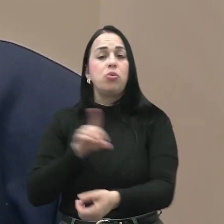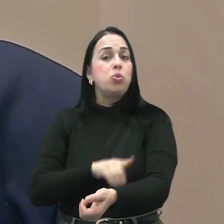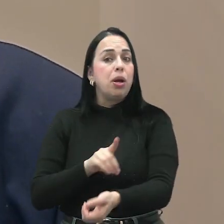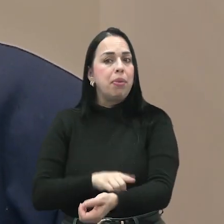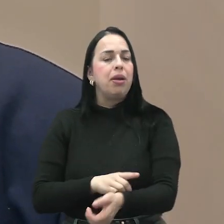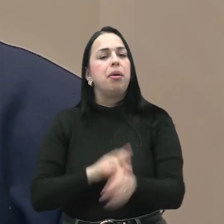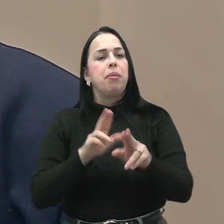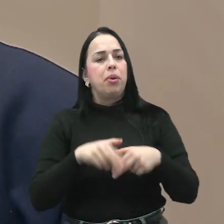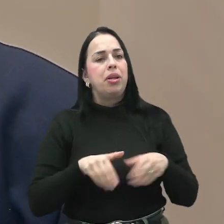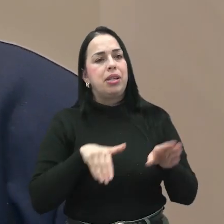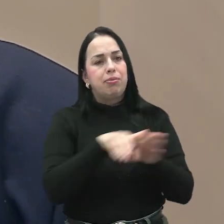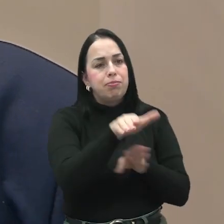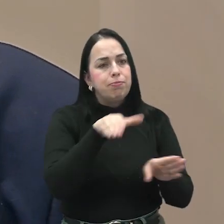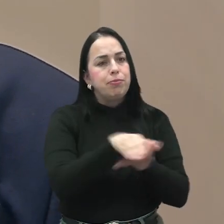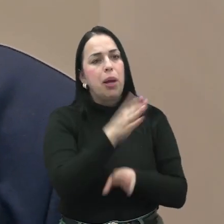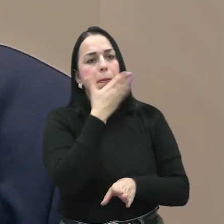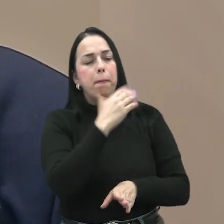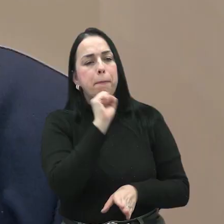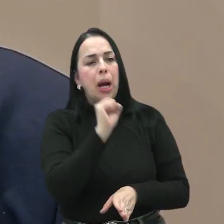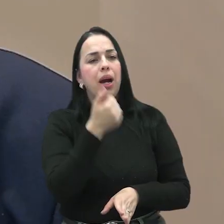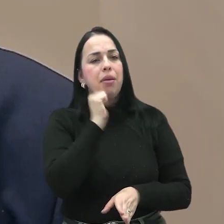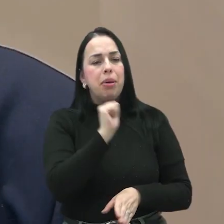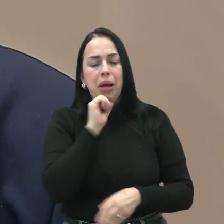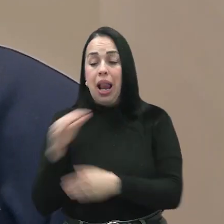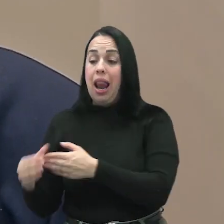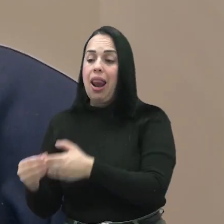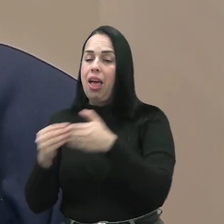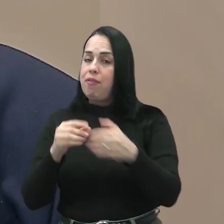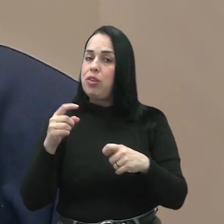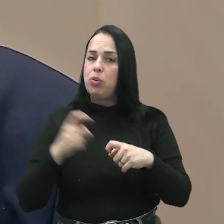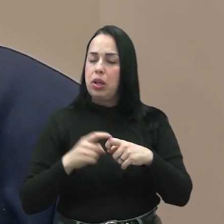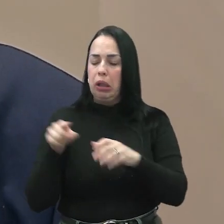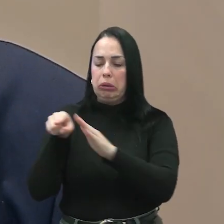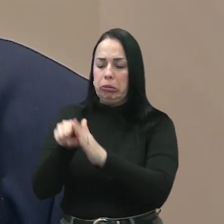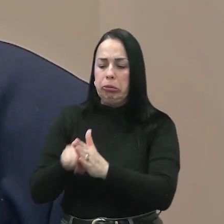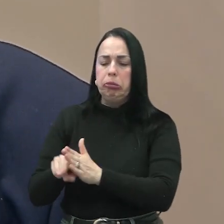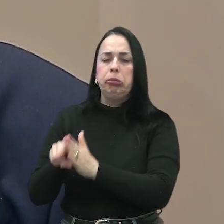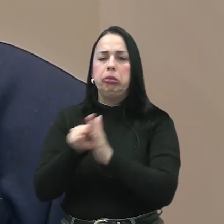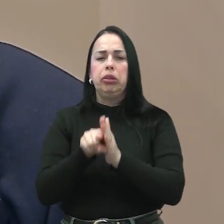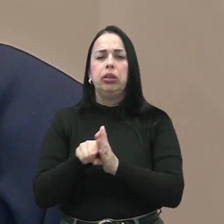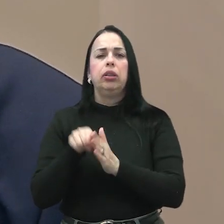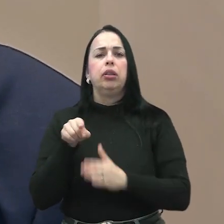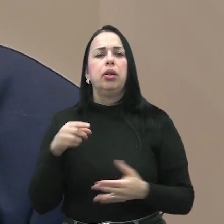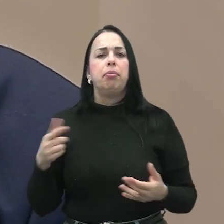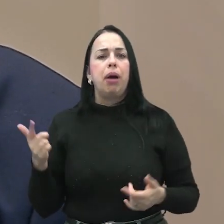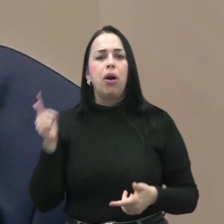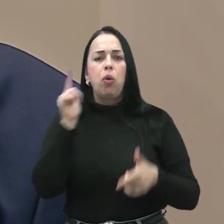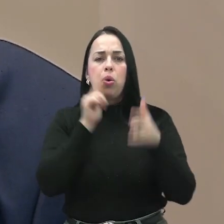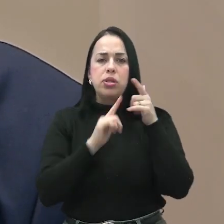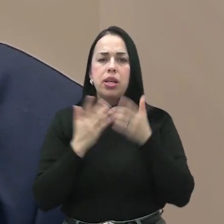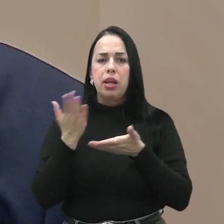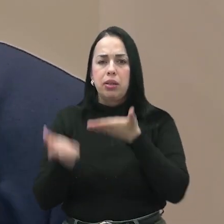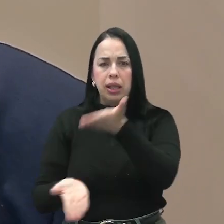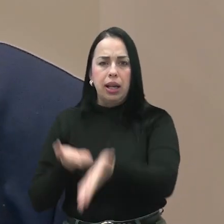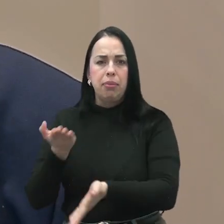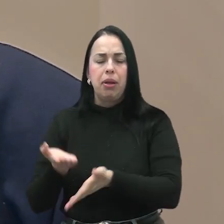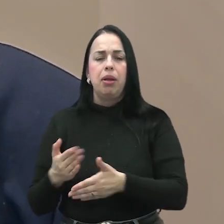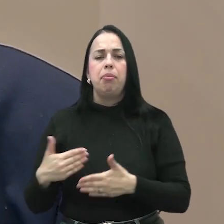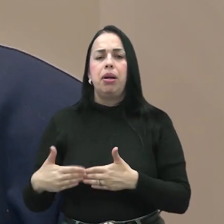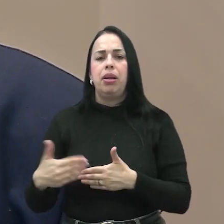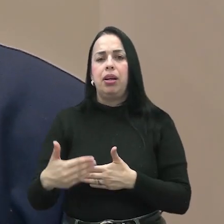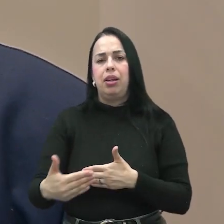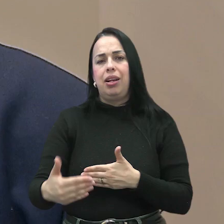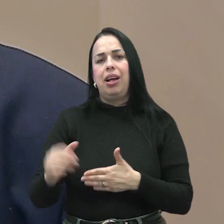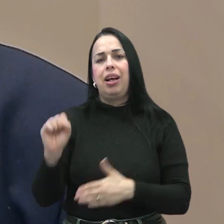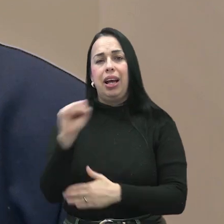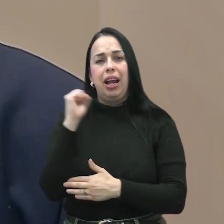vem alertando as mães, os papais a levar seus filhos, a acompanhar, fazer os exames, para que possa fazer um trabalho preventivo e não de